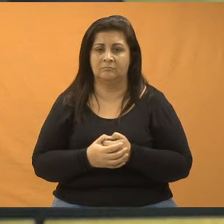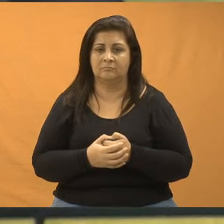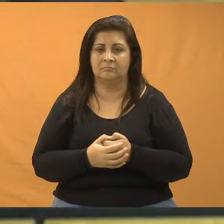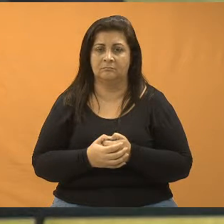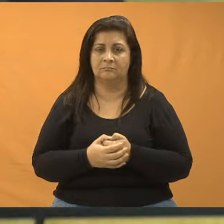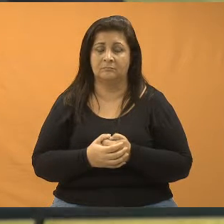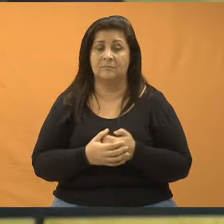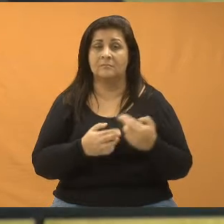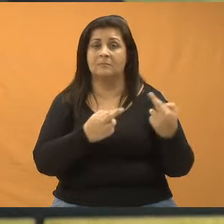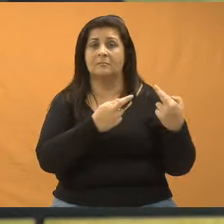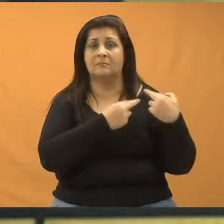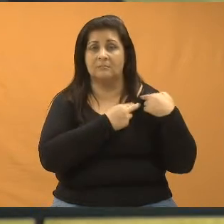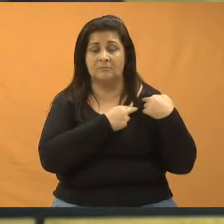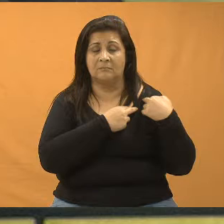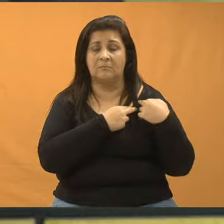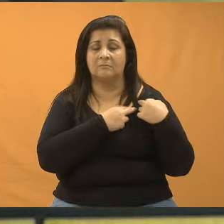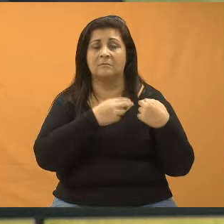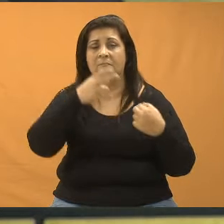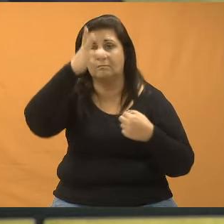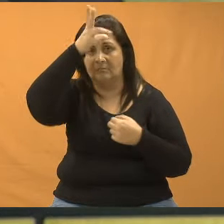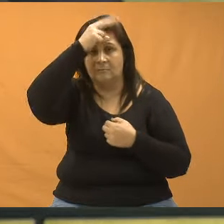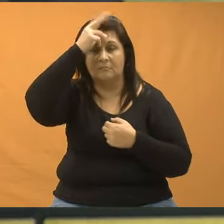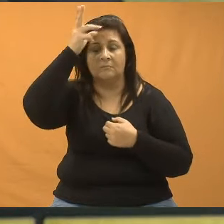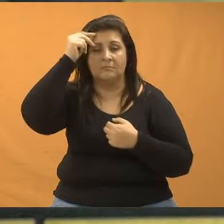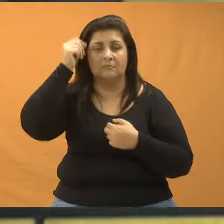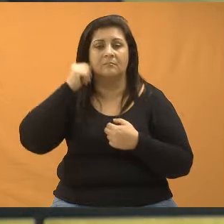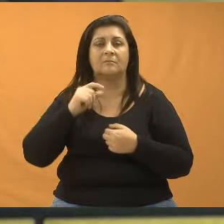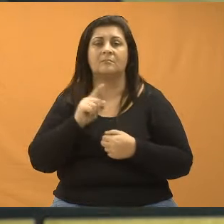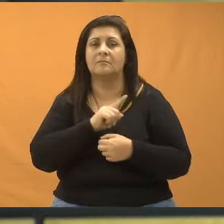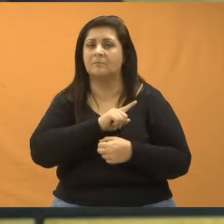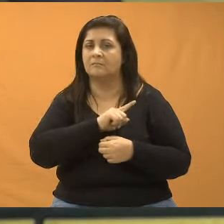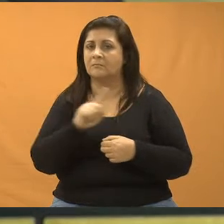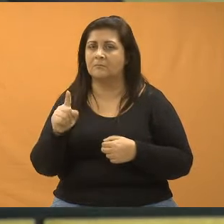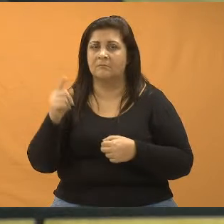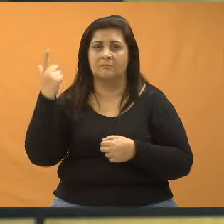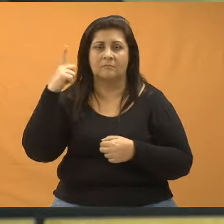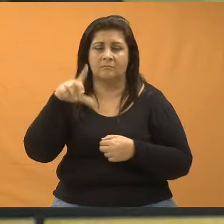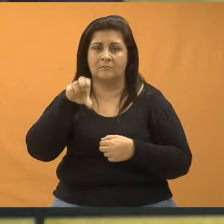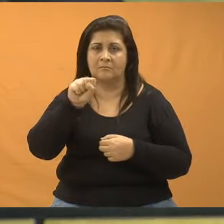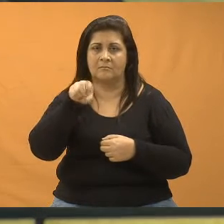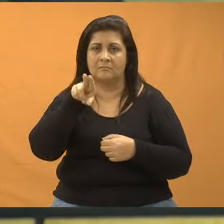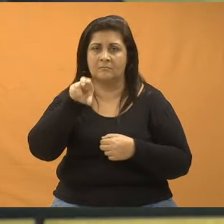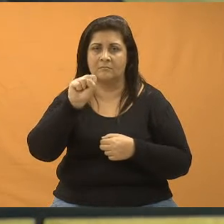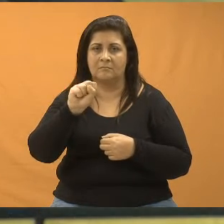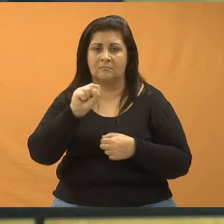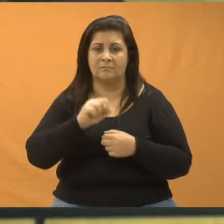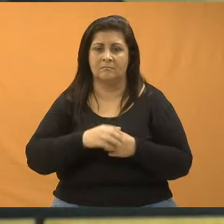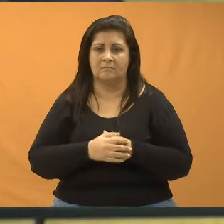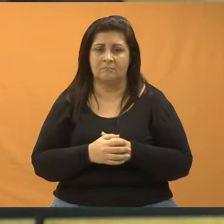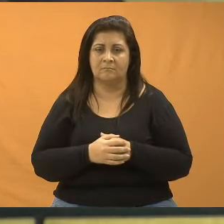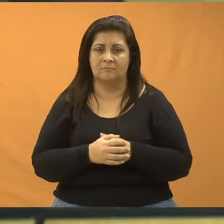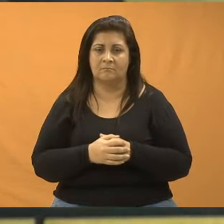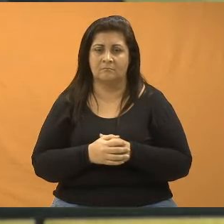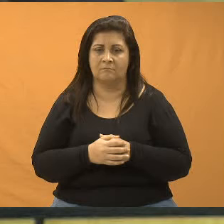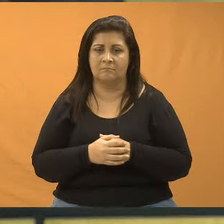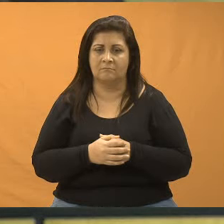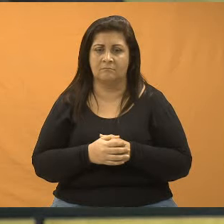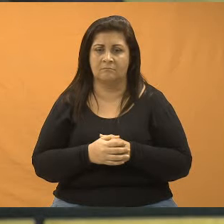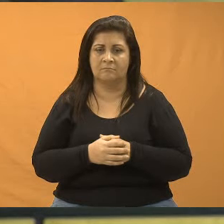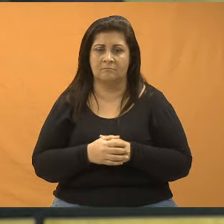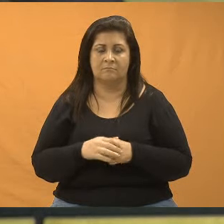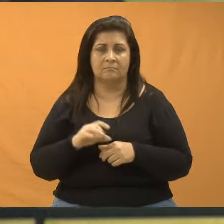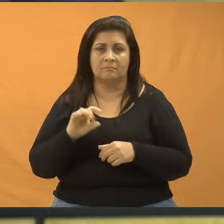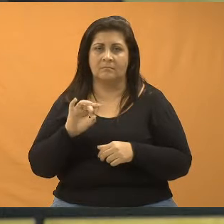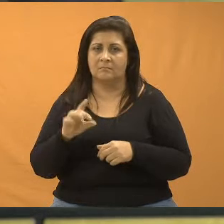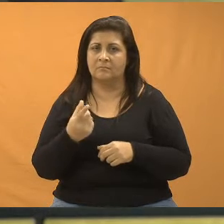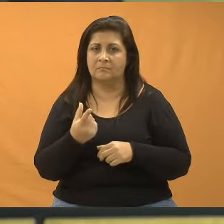é responsabilidade do município. Não se sustenta um hospital SUS que atenda SUS